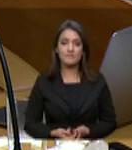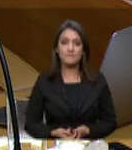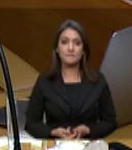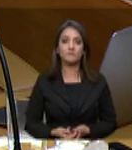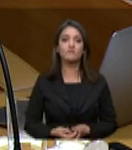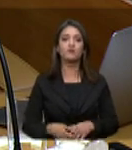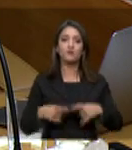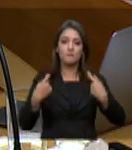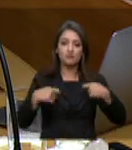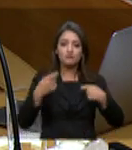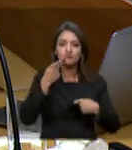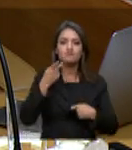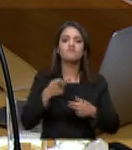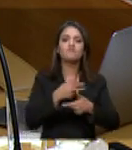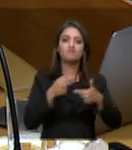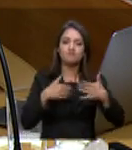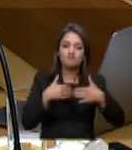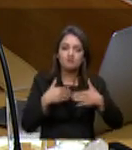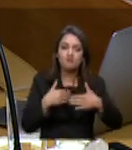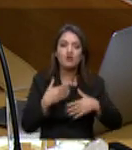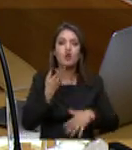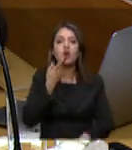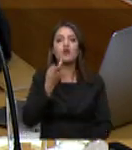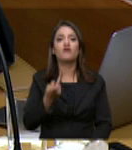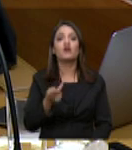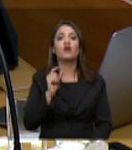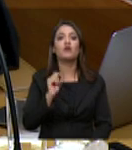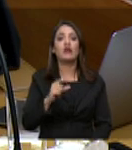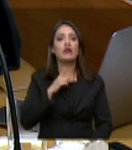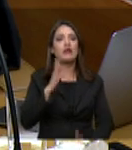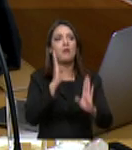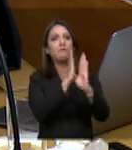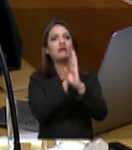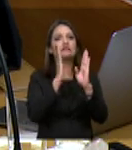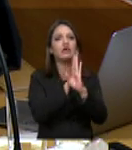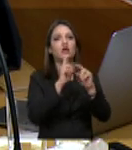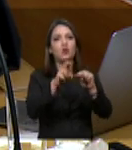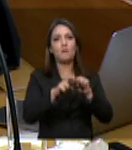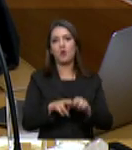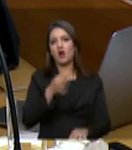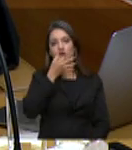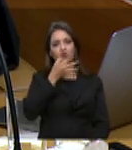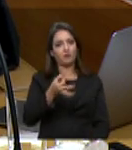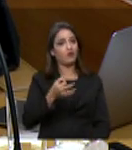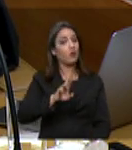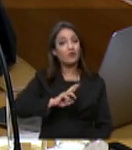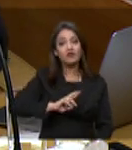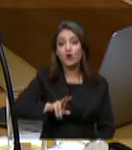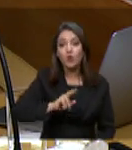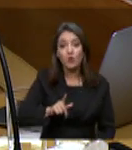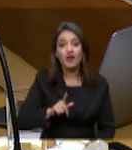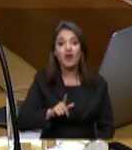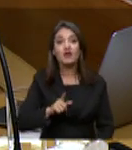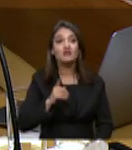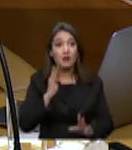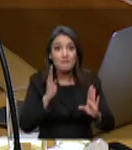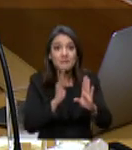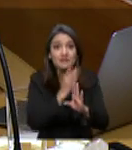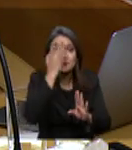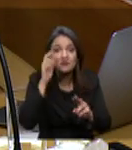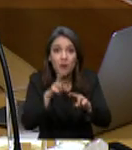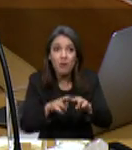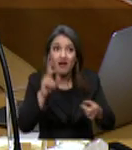afirmação EA construção de uma narrativa de que se esteja perseguindo alguém por crime de opinião nós estamos perseguindo pessoas